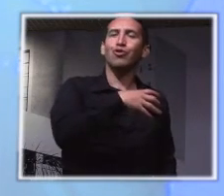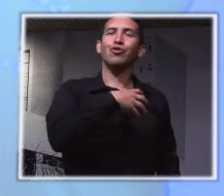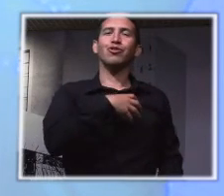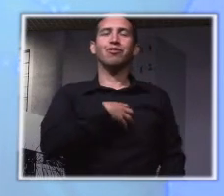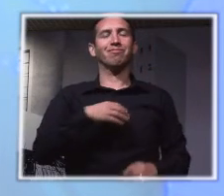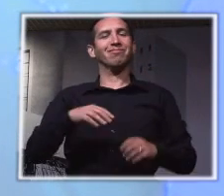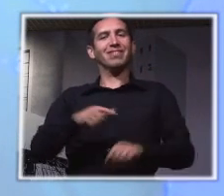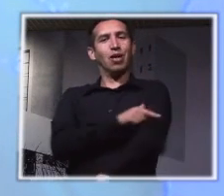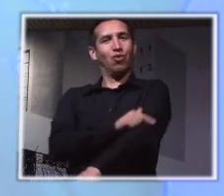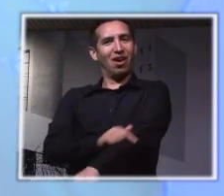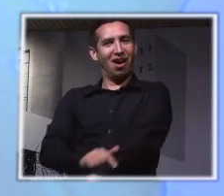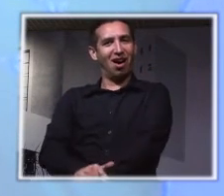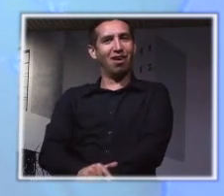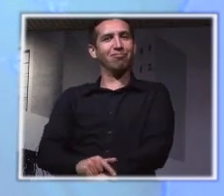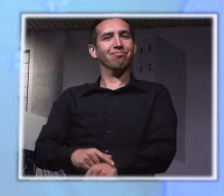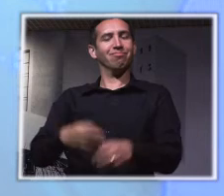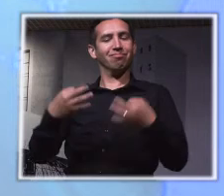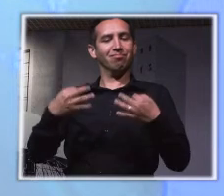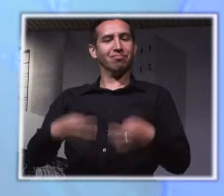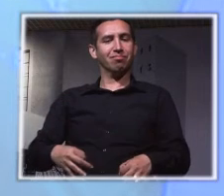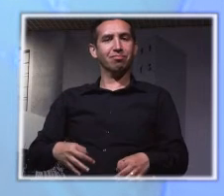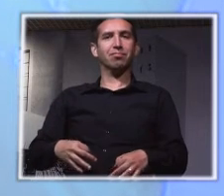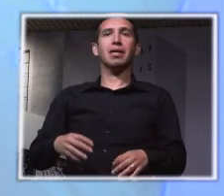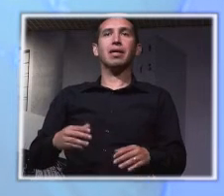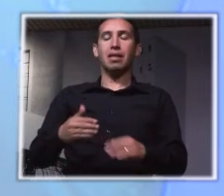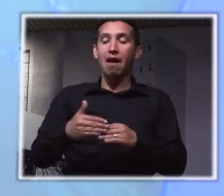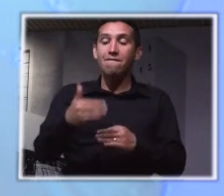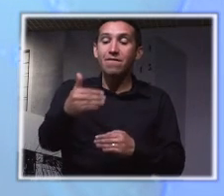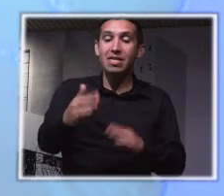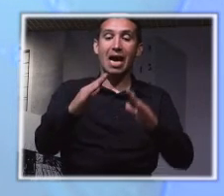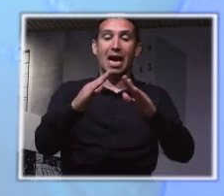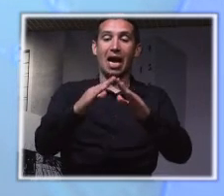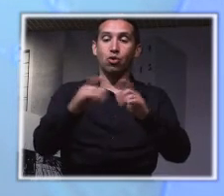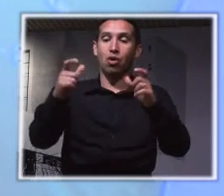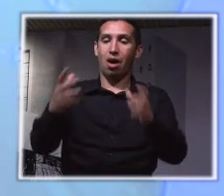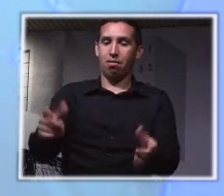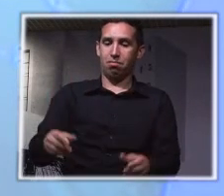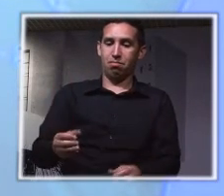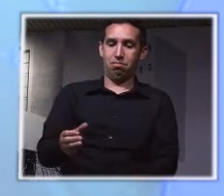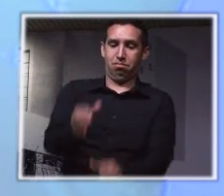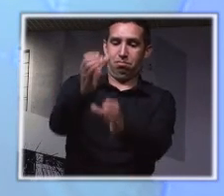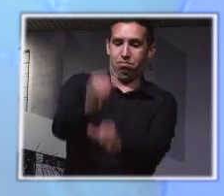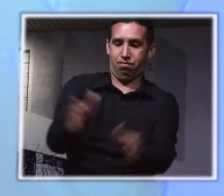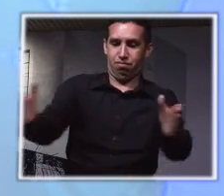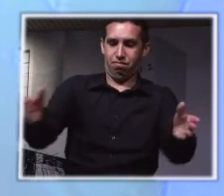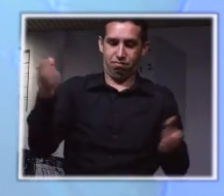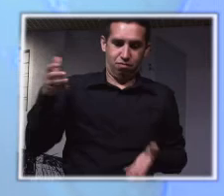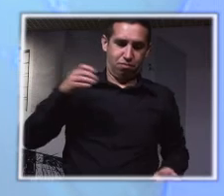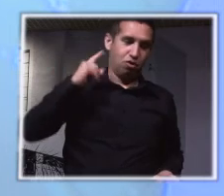cordial, estabeleça um local na frente da sua própria casa para depositar o lixo esse que todos sabem que